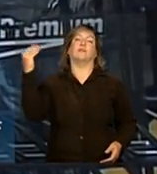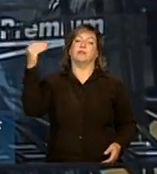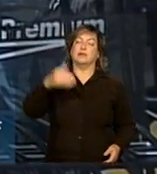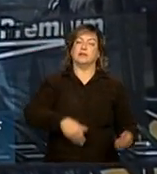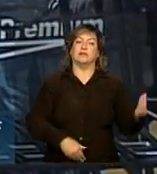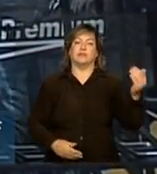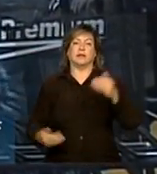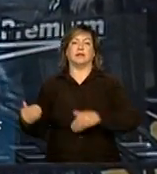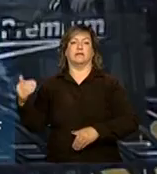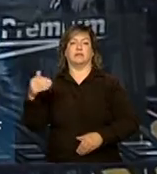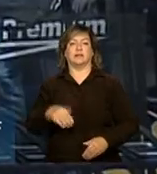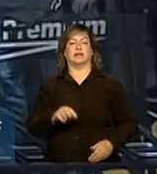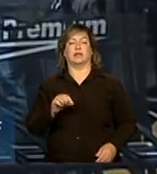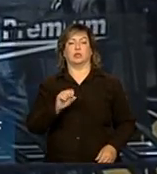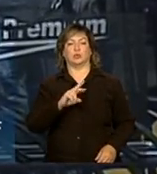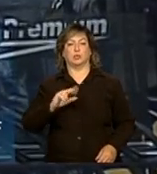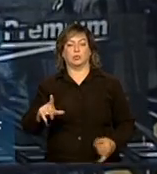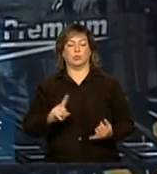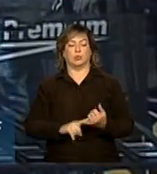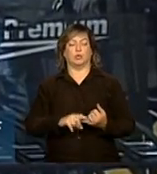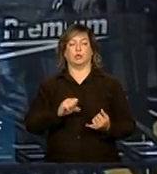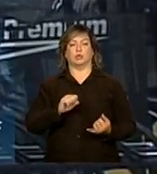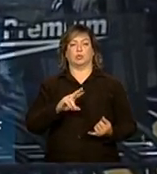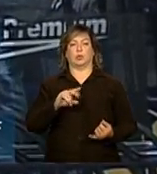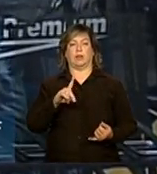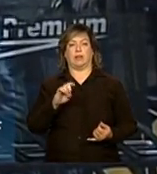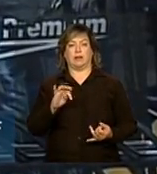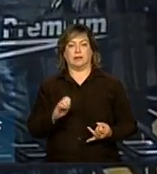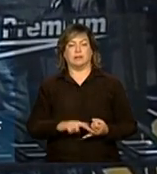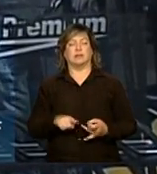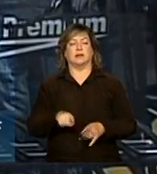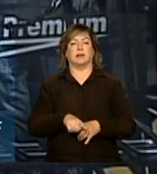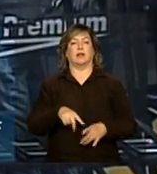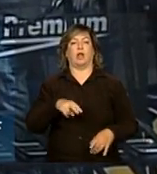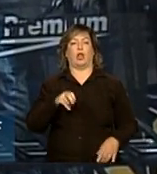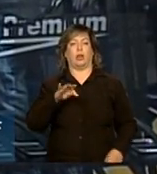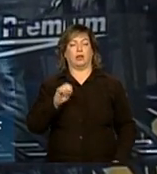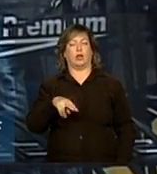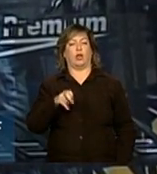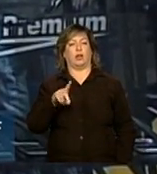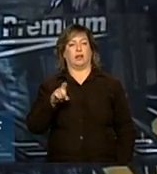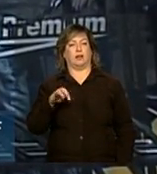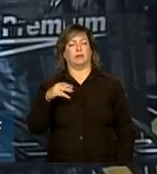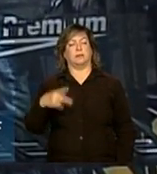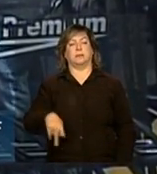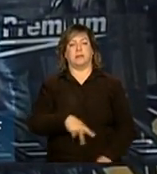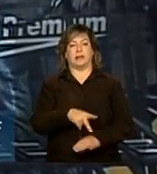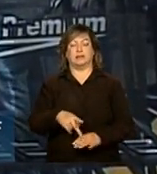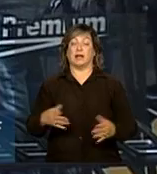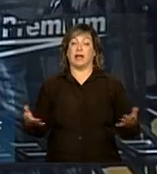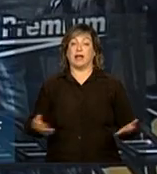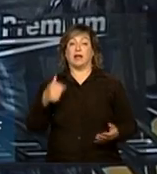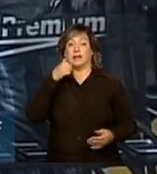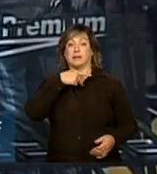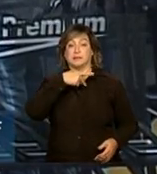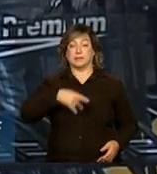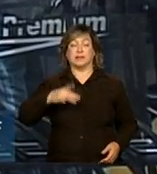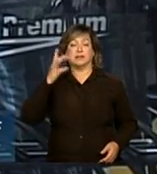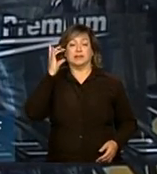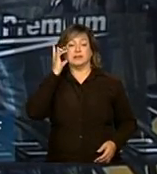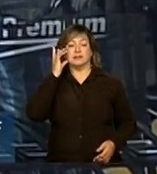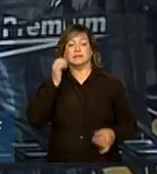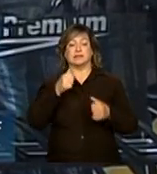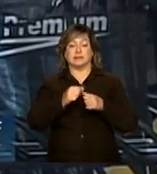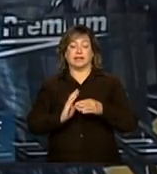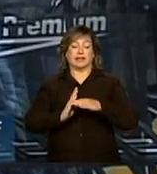regiões Sul Sudeste também do Norte e nordeste do país presidenta Adma Roussef então agora está em mais uma máquina